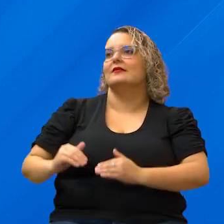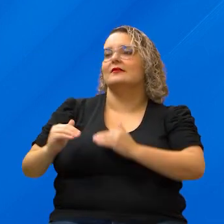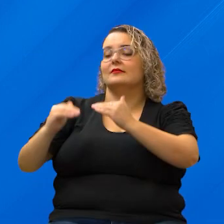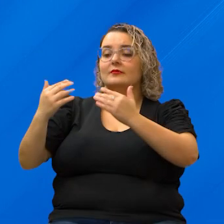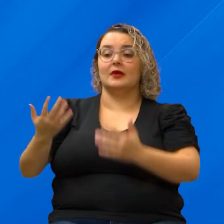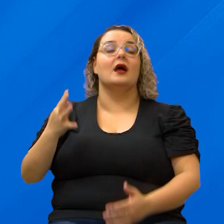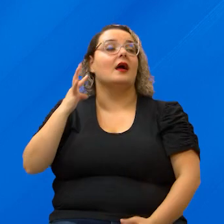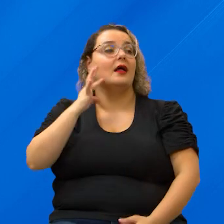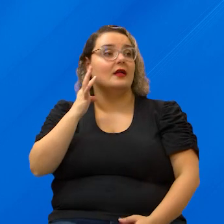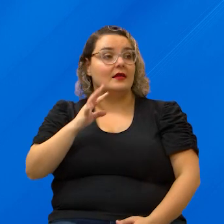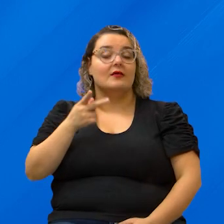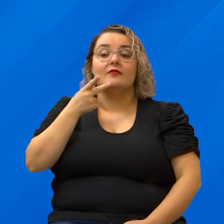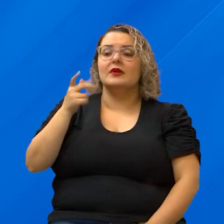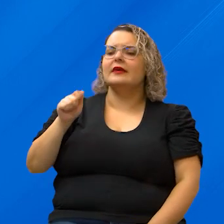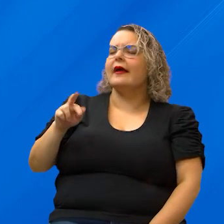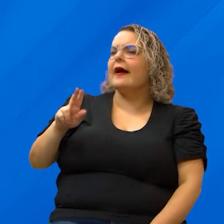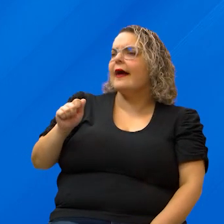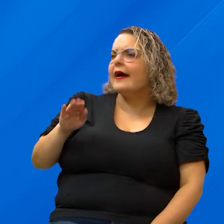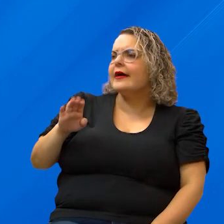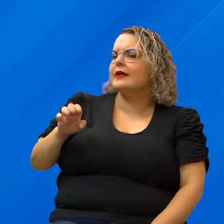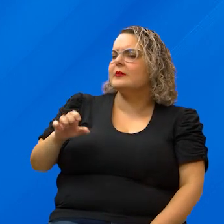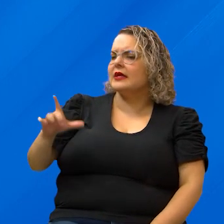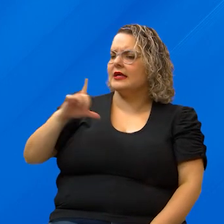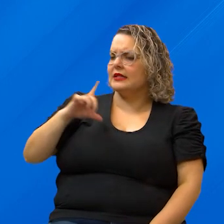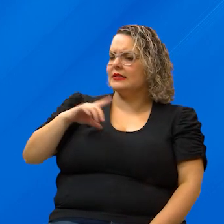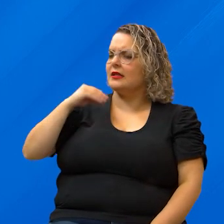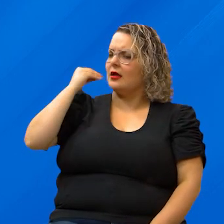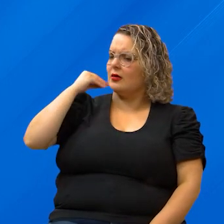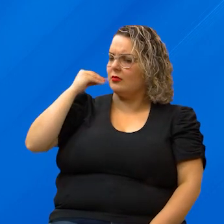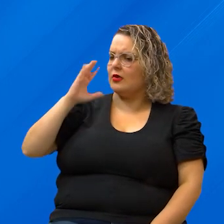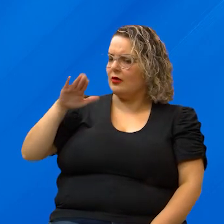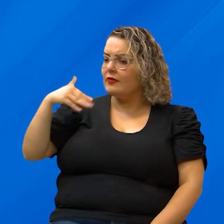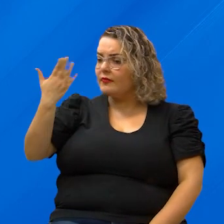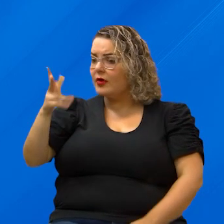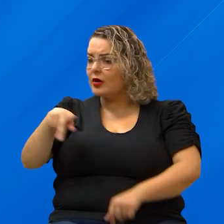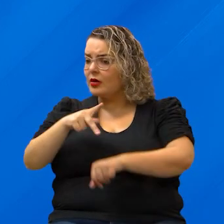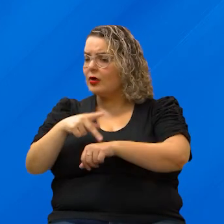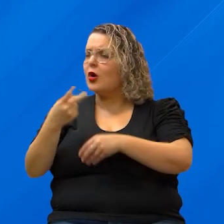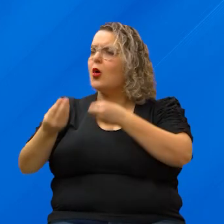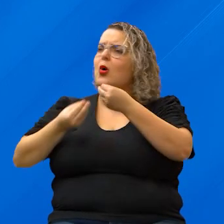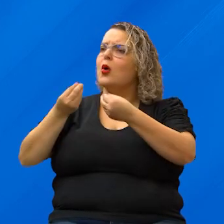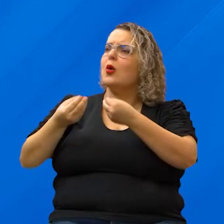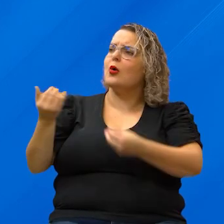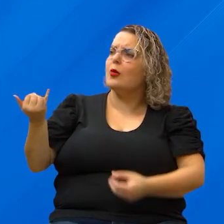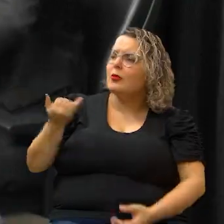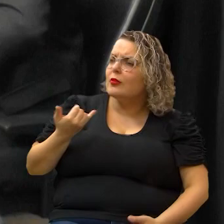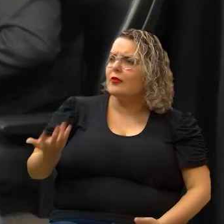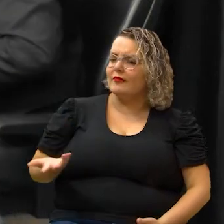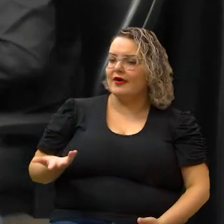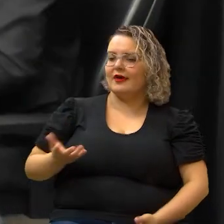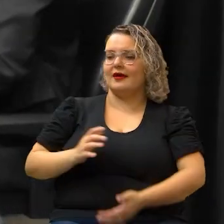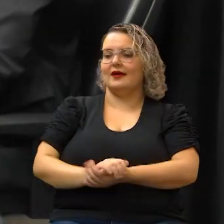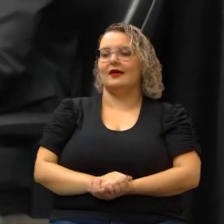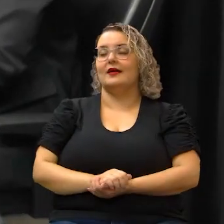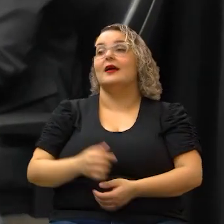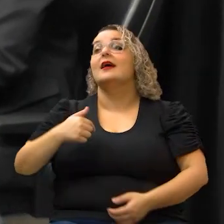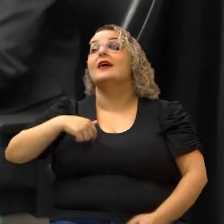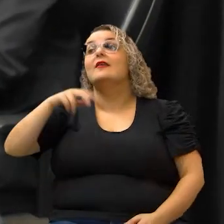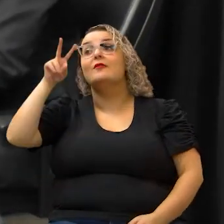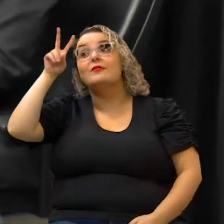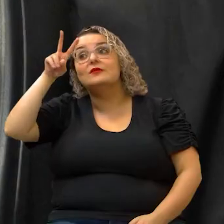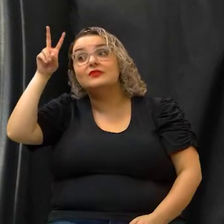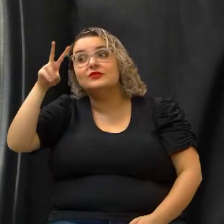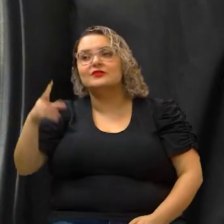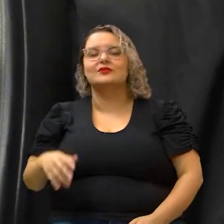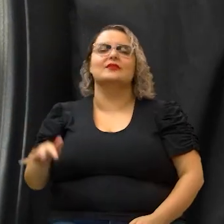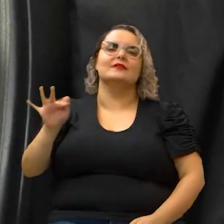E falando em árabe, parece que o senhor tem também uma experiência fora do país. Conta como foi pra gente. Então eu estava fazendo história na Universidade